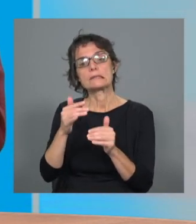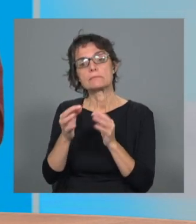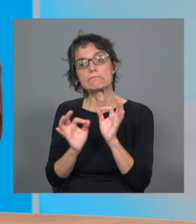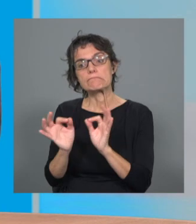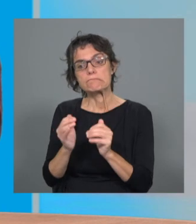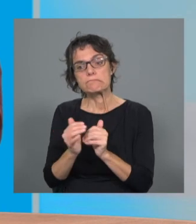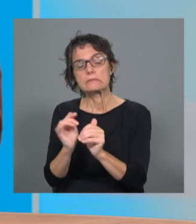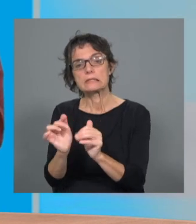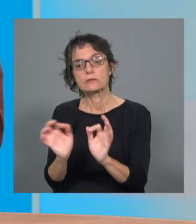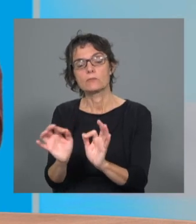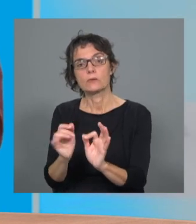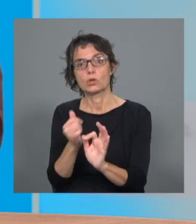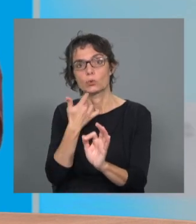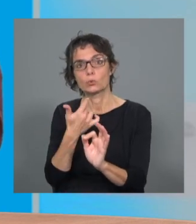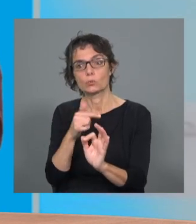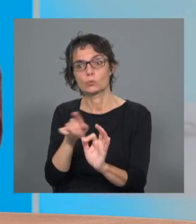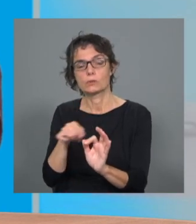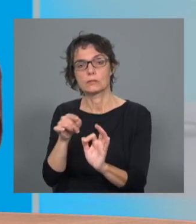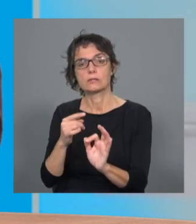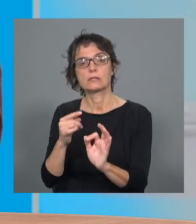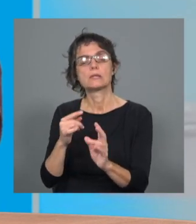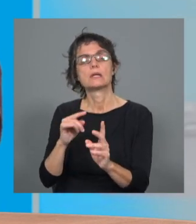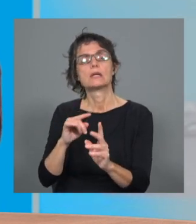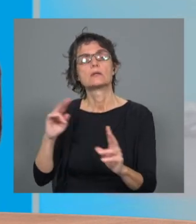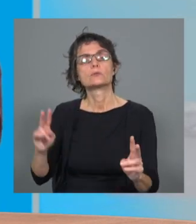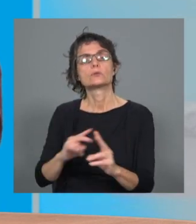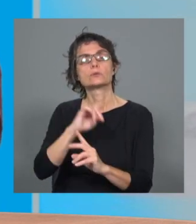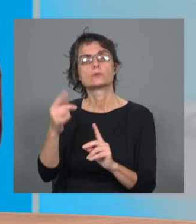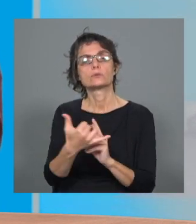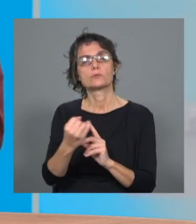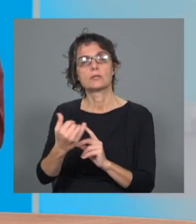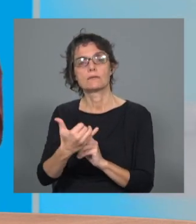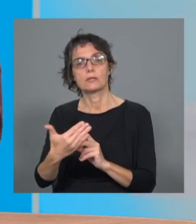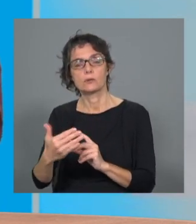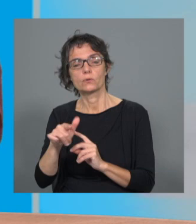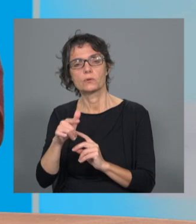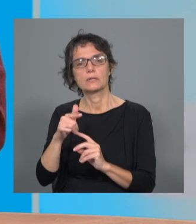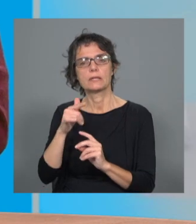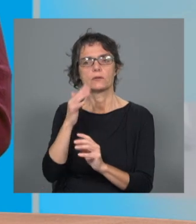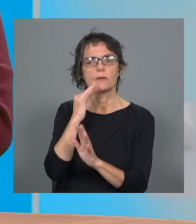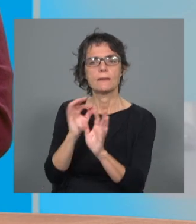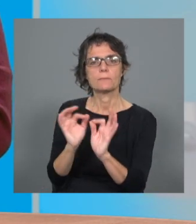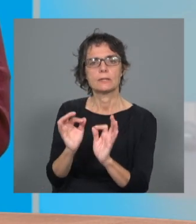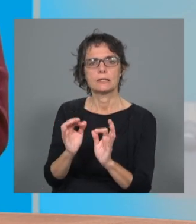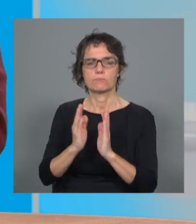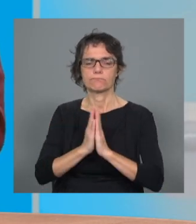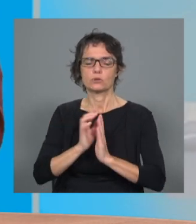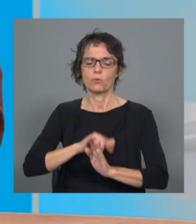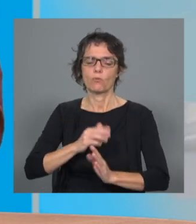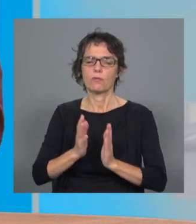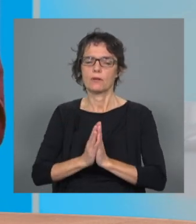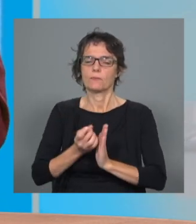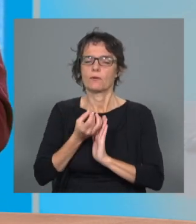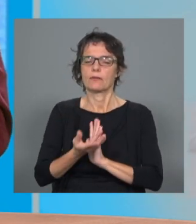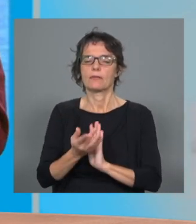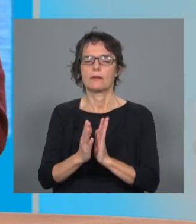preparação da jornada 2021 foi fazer uma vigília de oração ao estilo daquilo que é